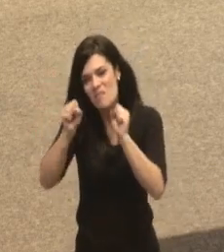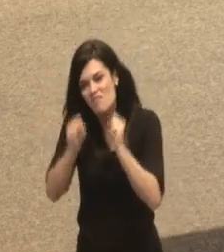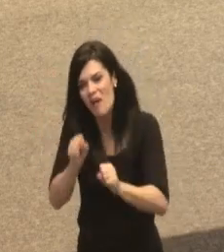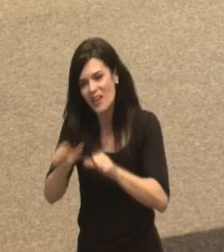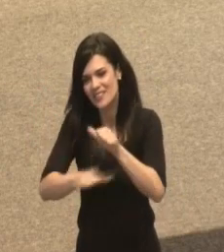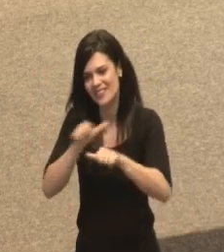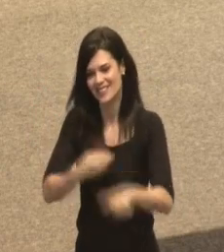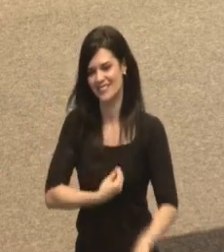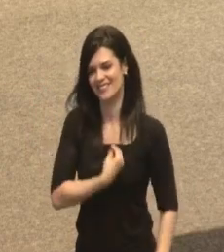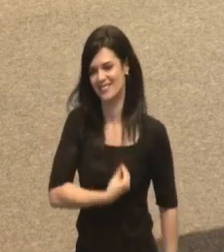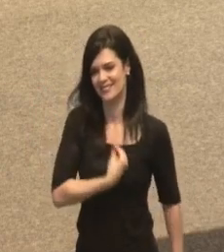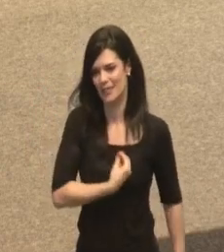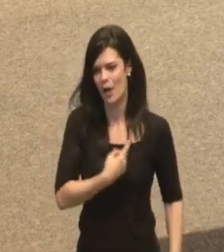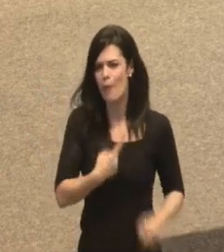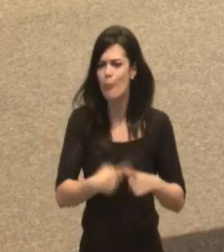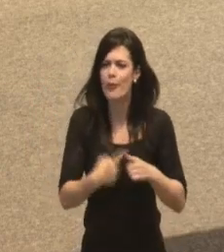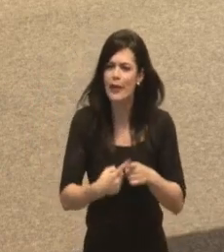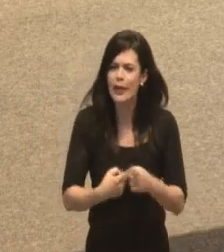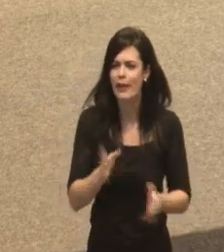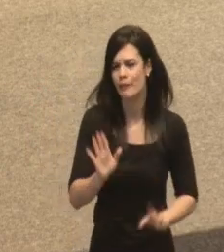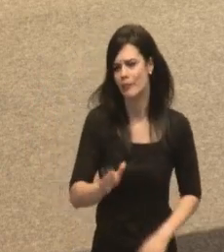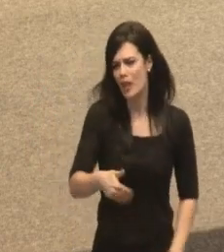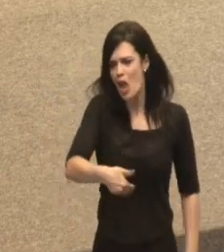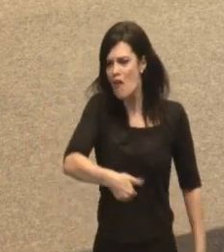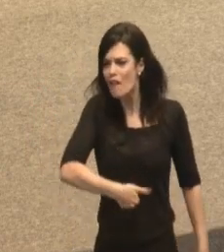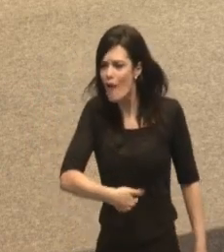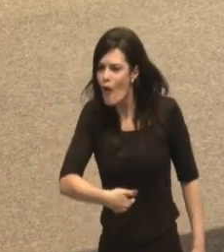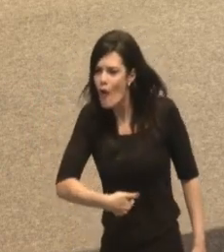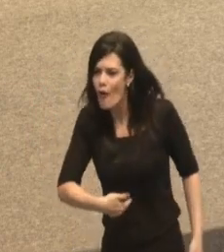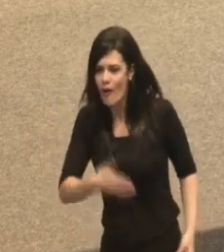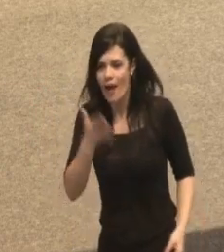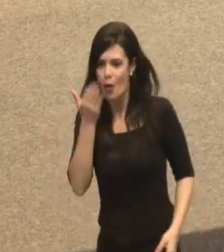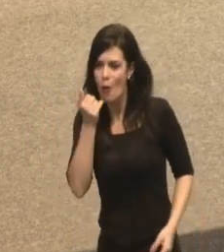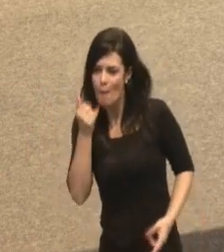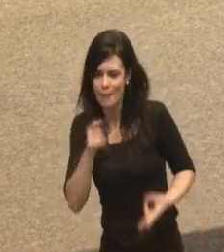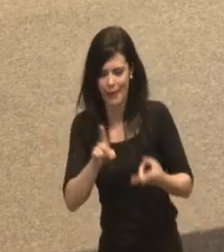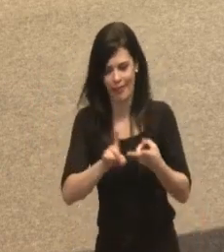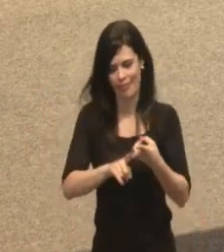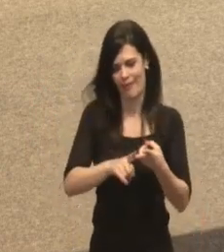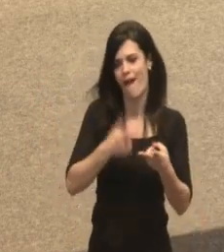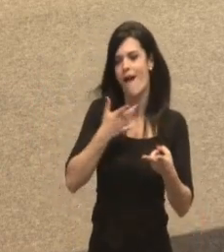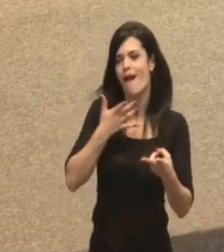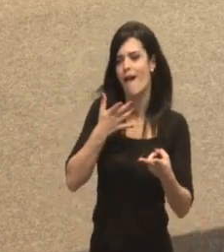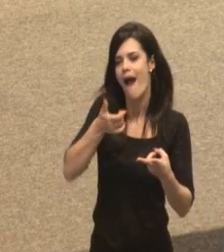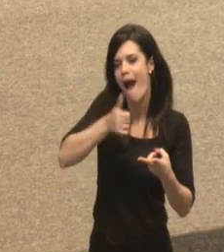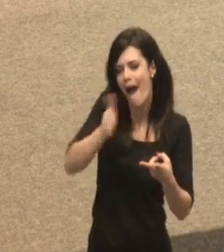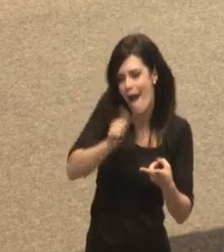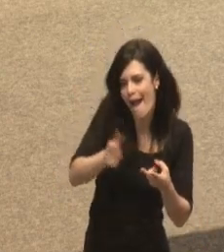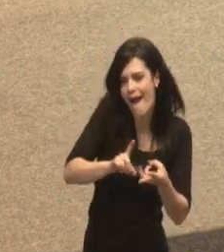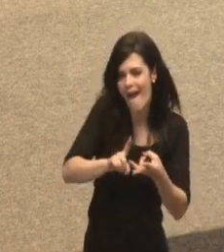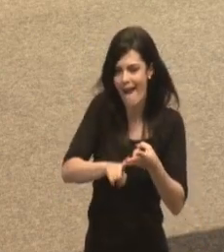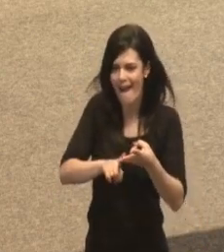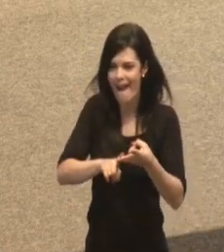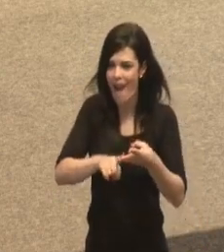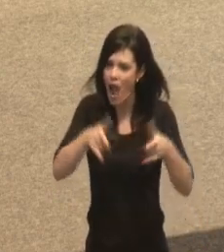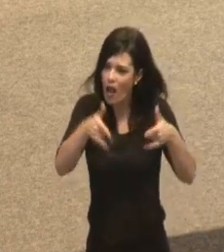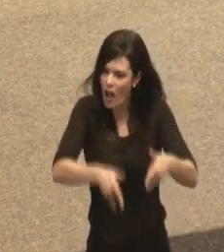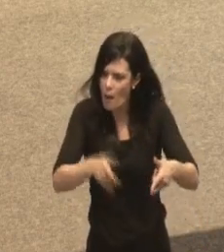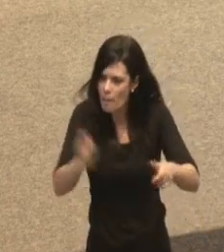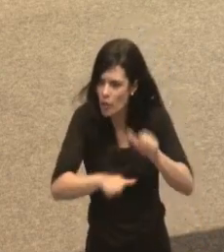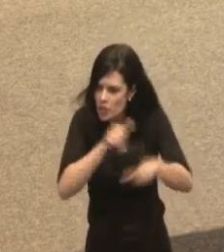Porque cama, comida, roupa lavada não transforma a vida de ninguém não, meus irmãos. Quem transforma a vida de uma pessoa é